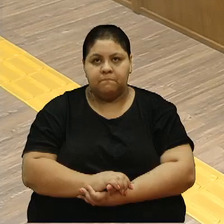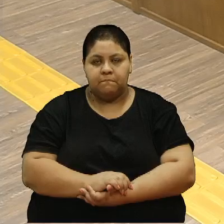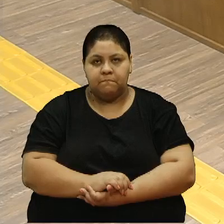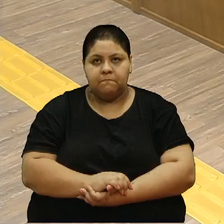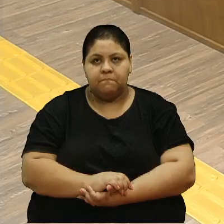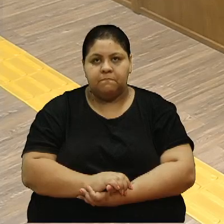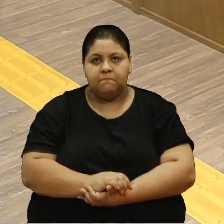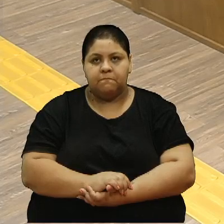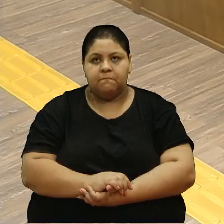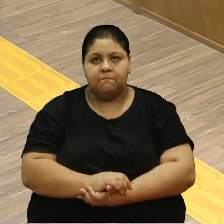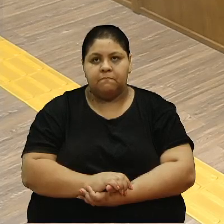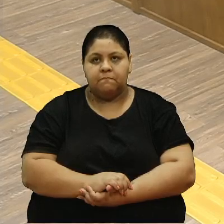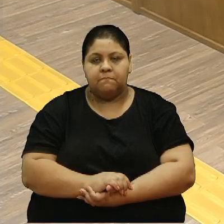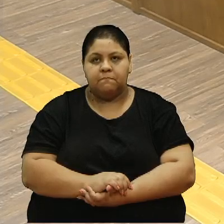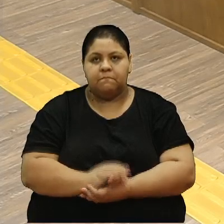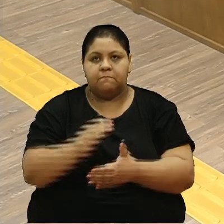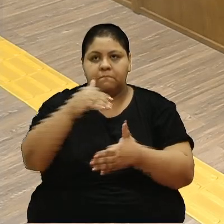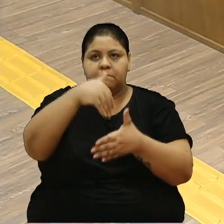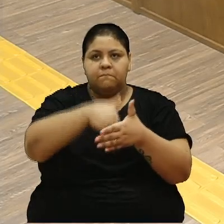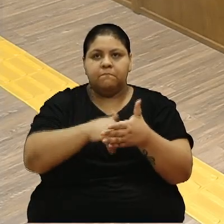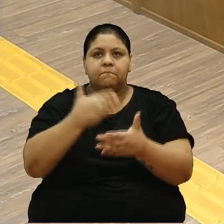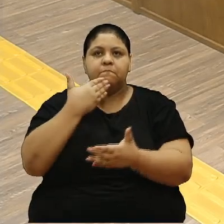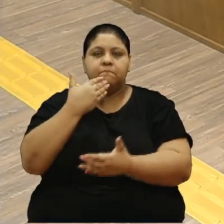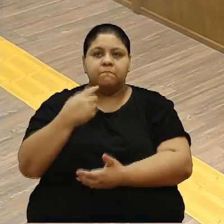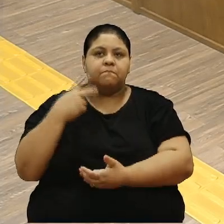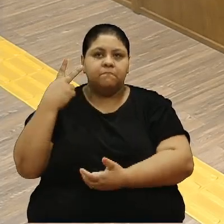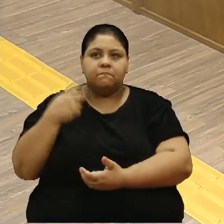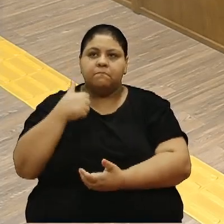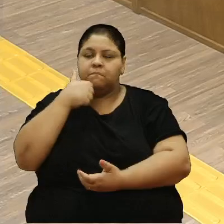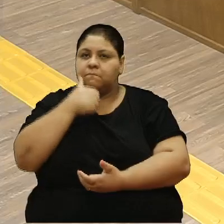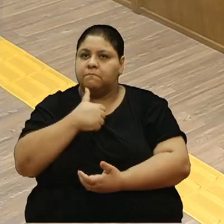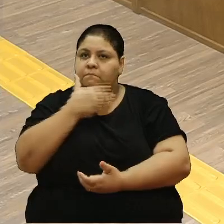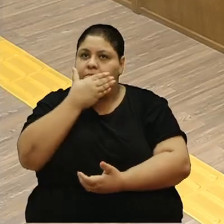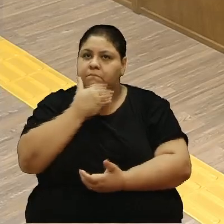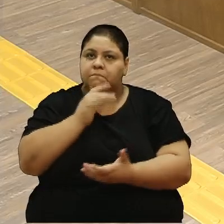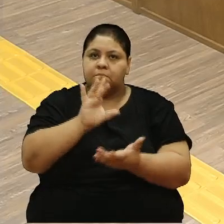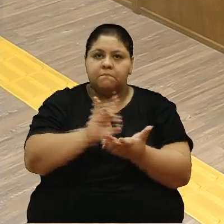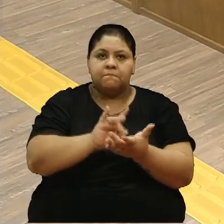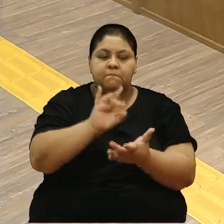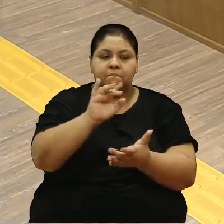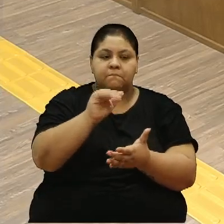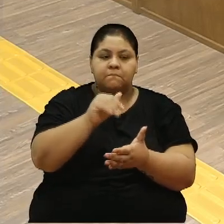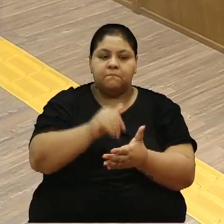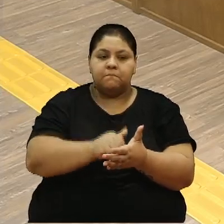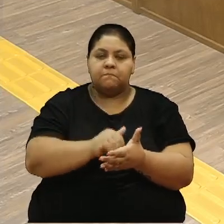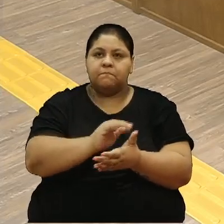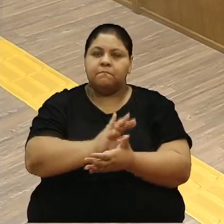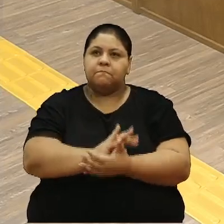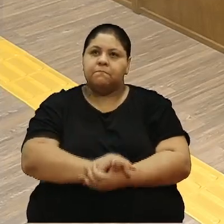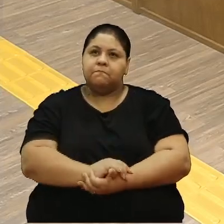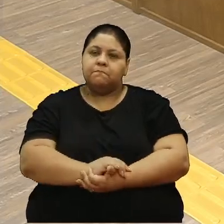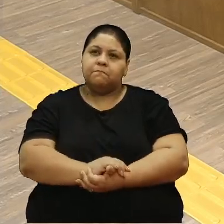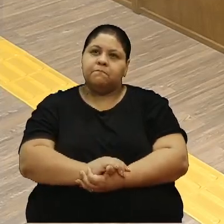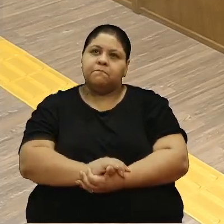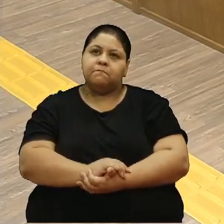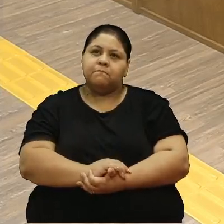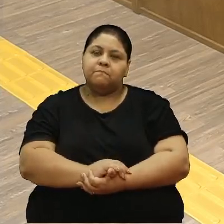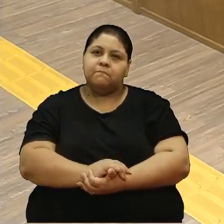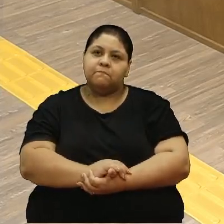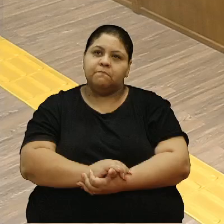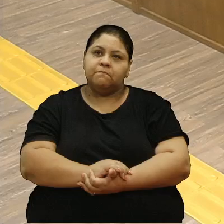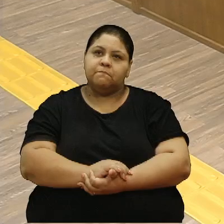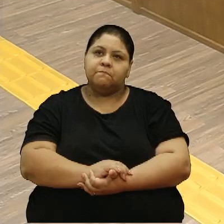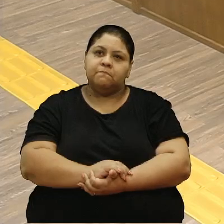Pois não, vereador. Em votação, solicito às vereadoras e vereadores que registrem seus votos. Voto sim, senhor